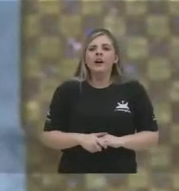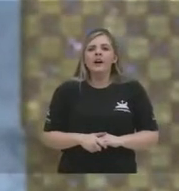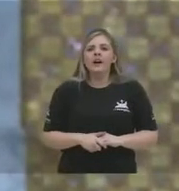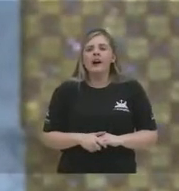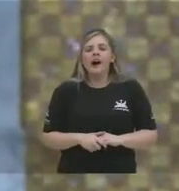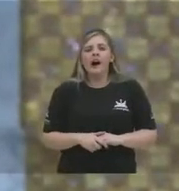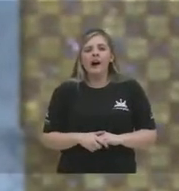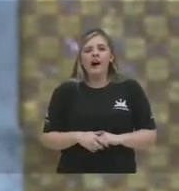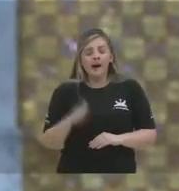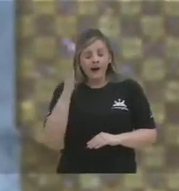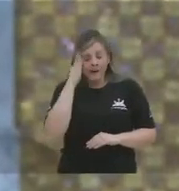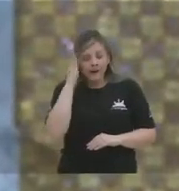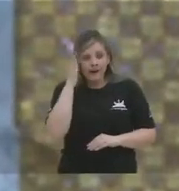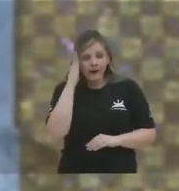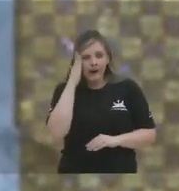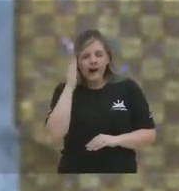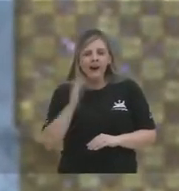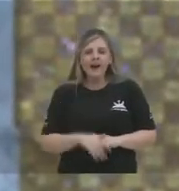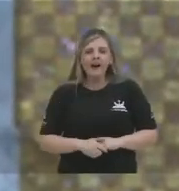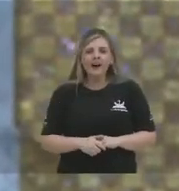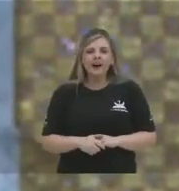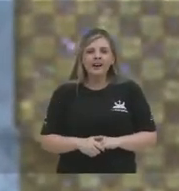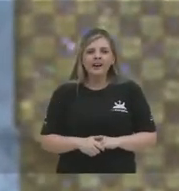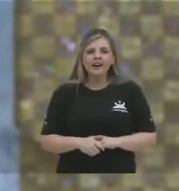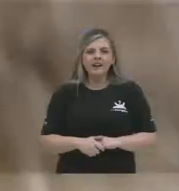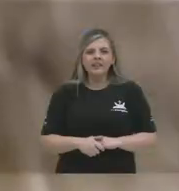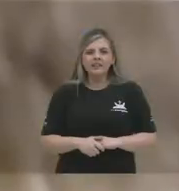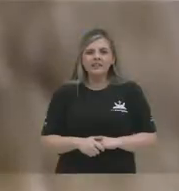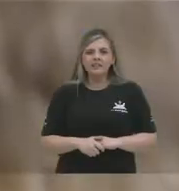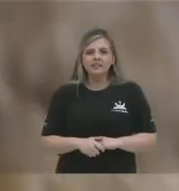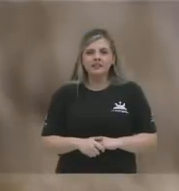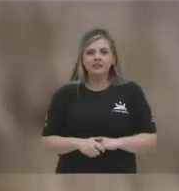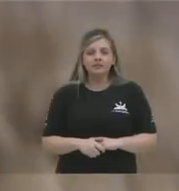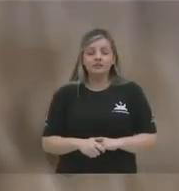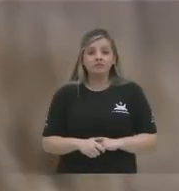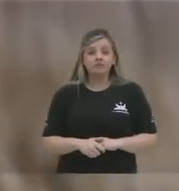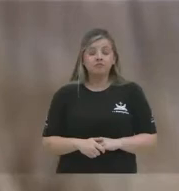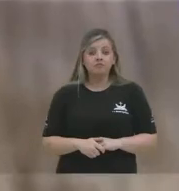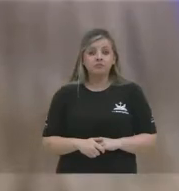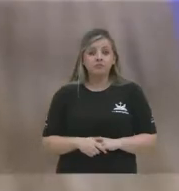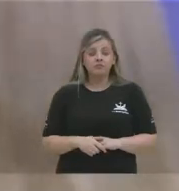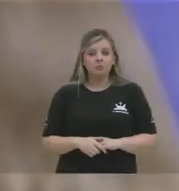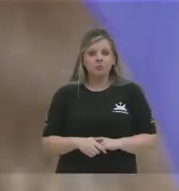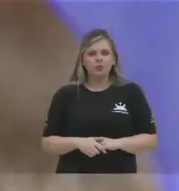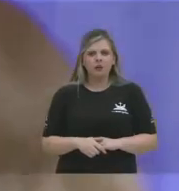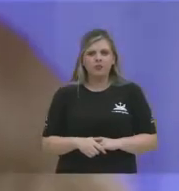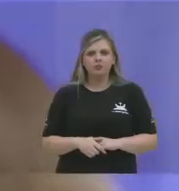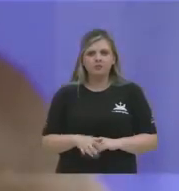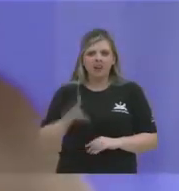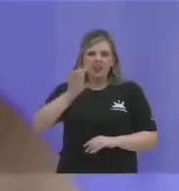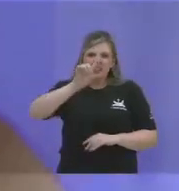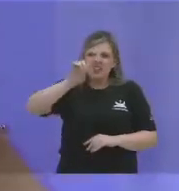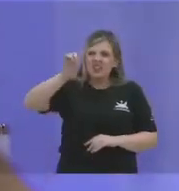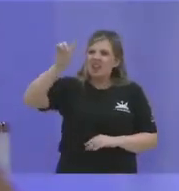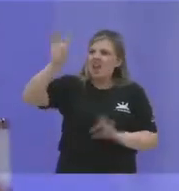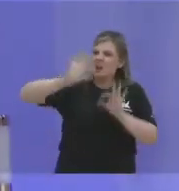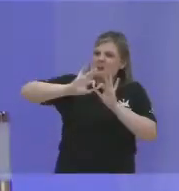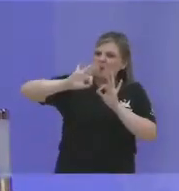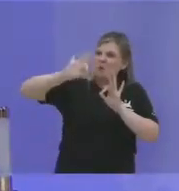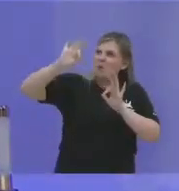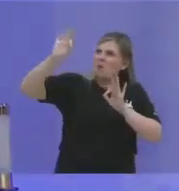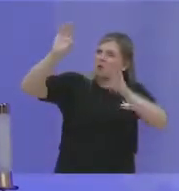Entenderam? Olha aqui, ó. Não é aquela imagem de Deus que está lá no